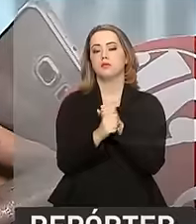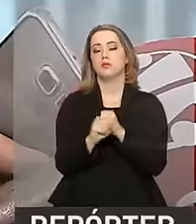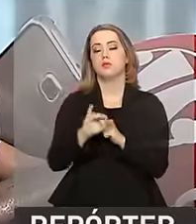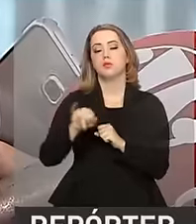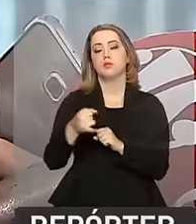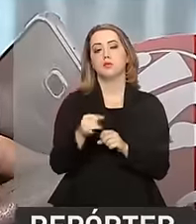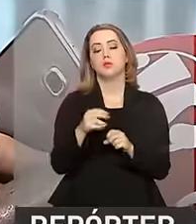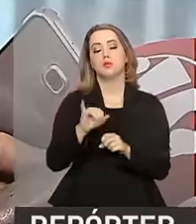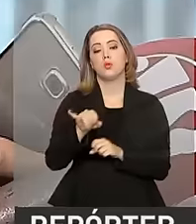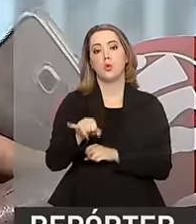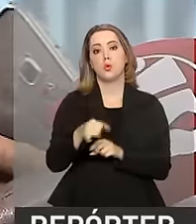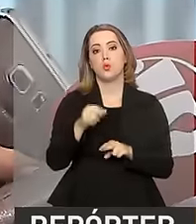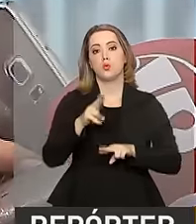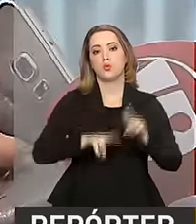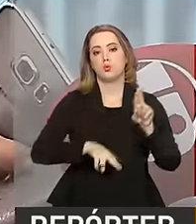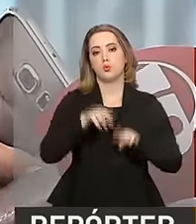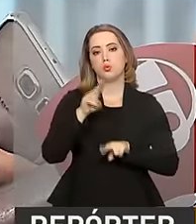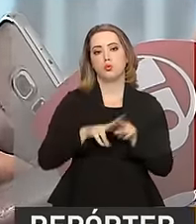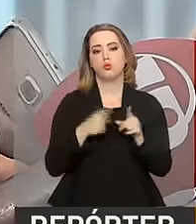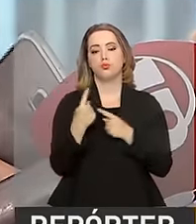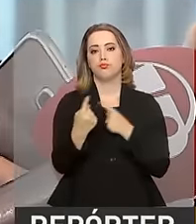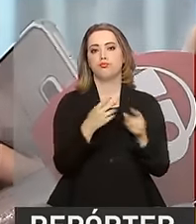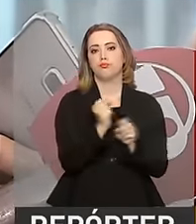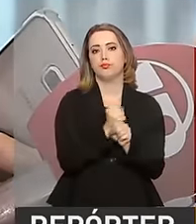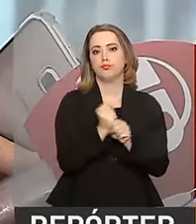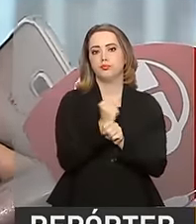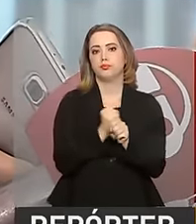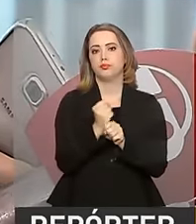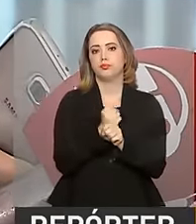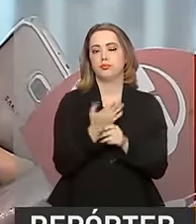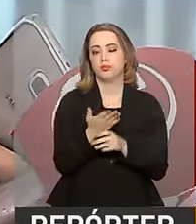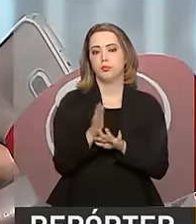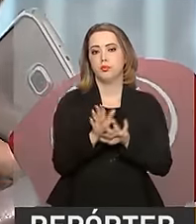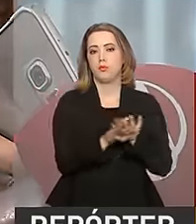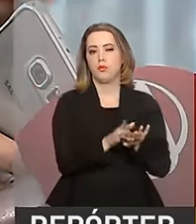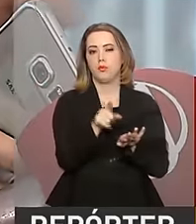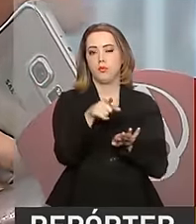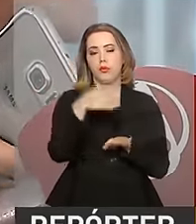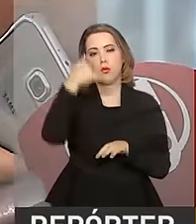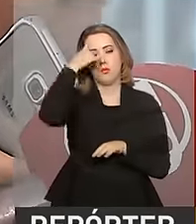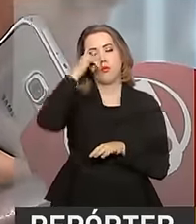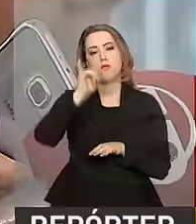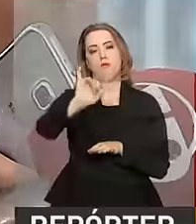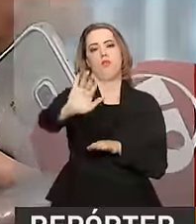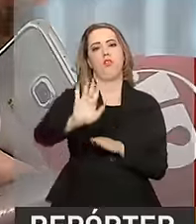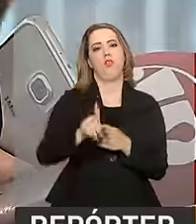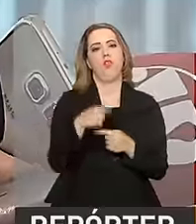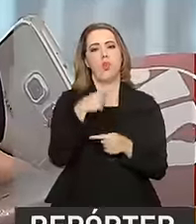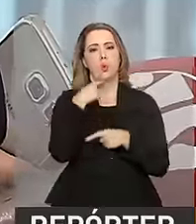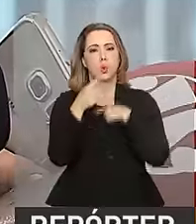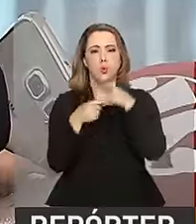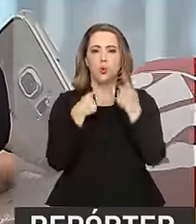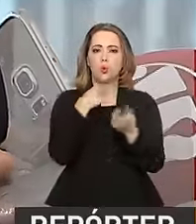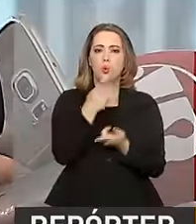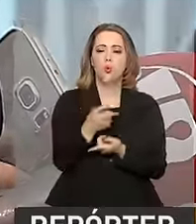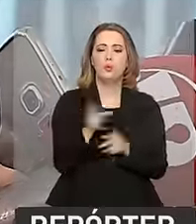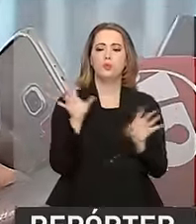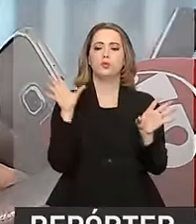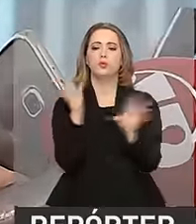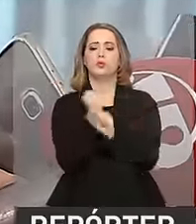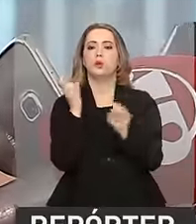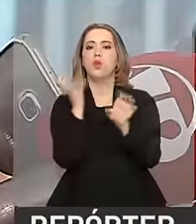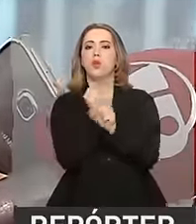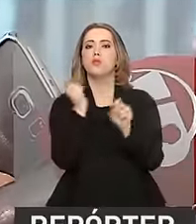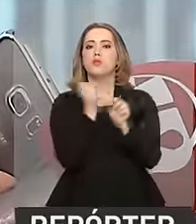ano visando evitar que isto possa gerar incerteza em relação ao orçamento